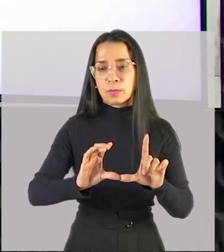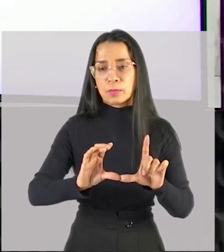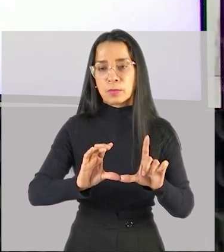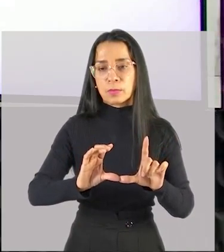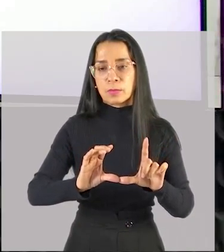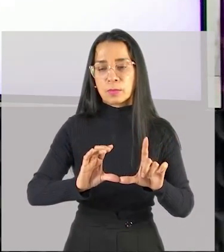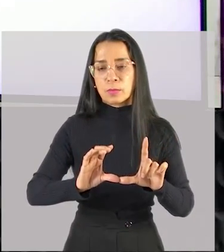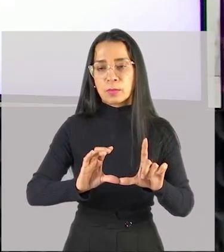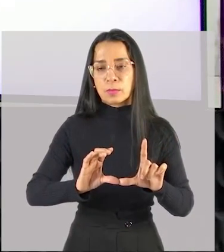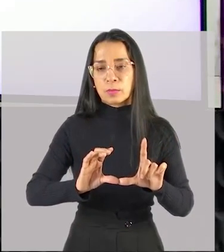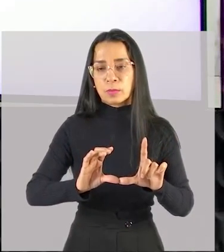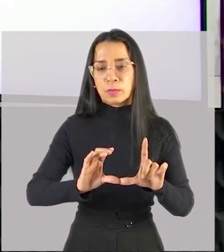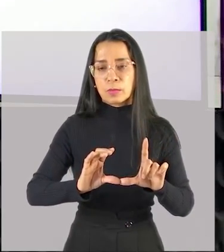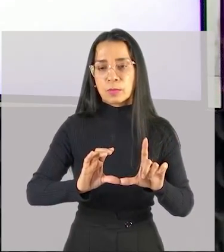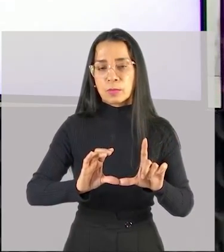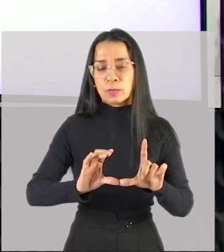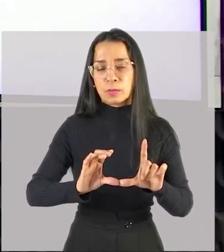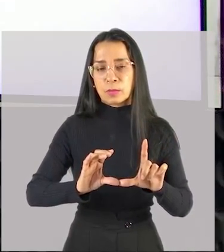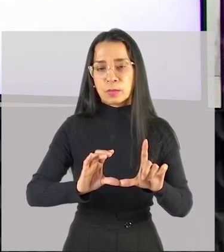as virtudes